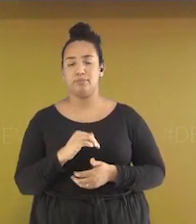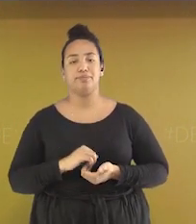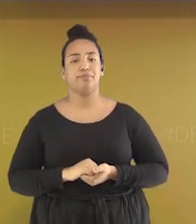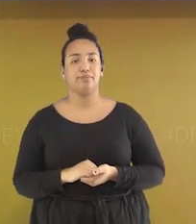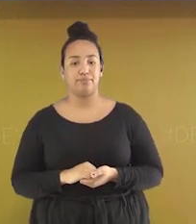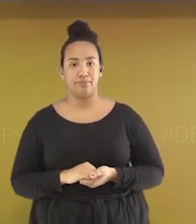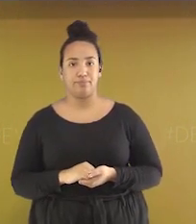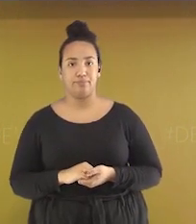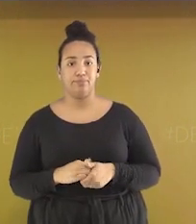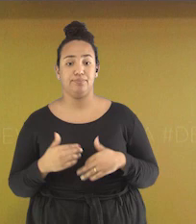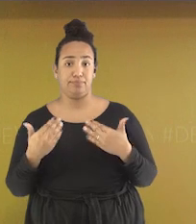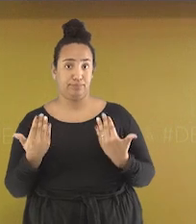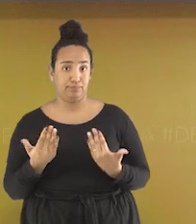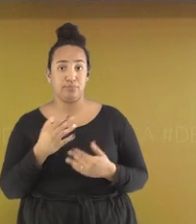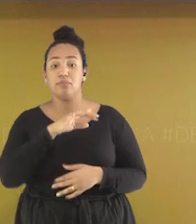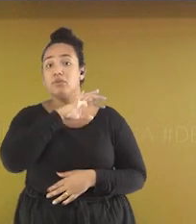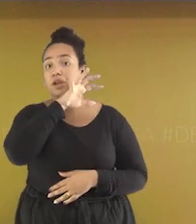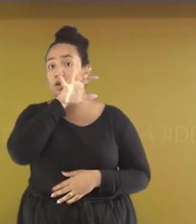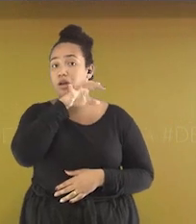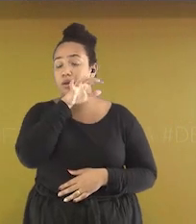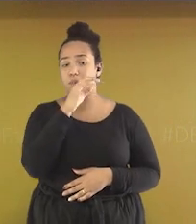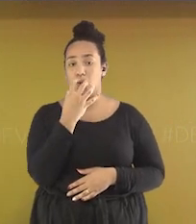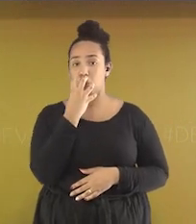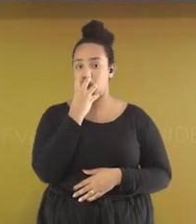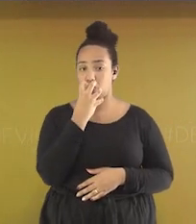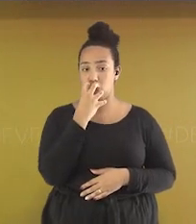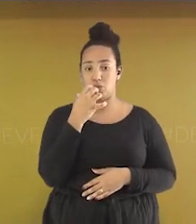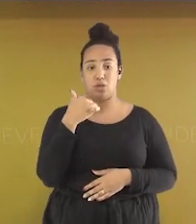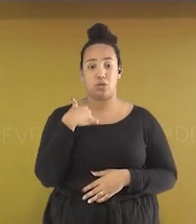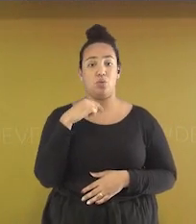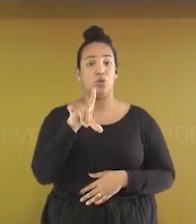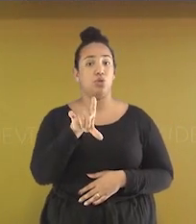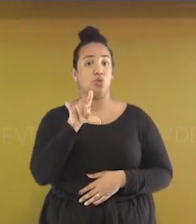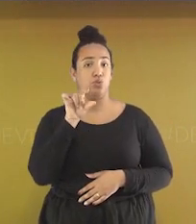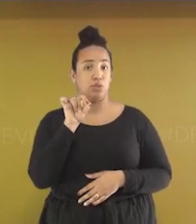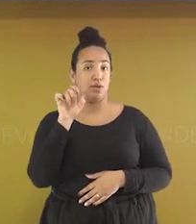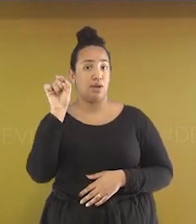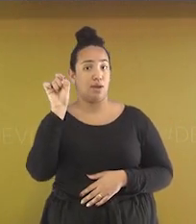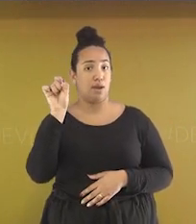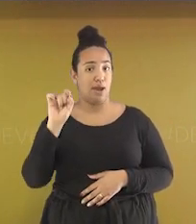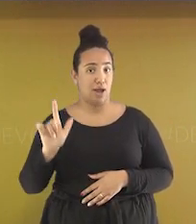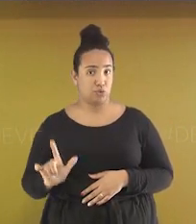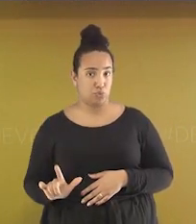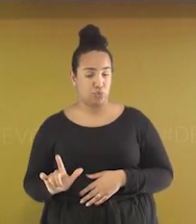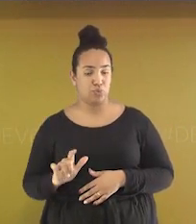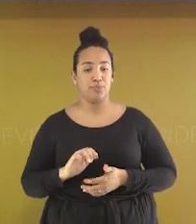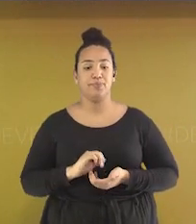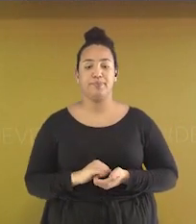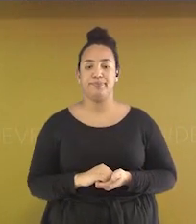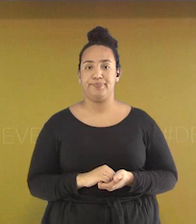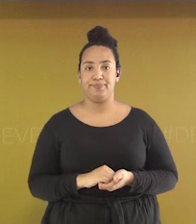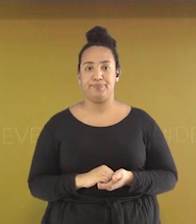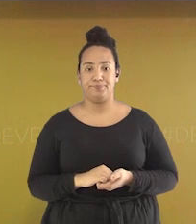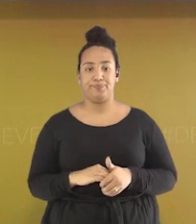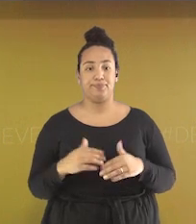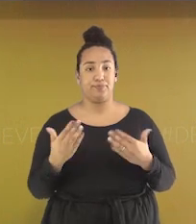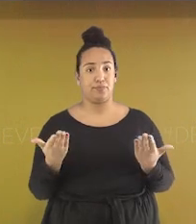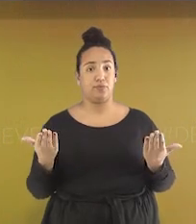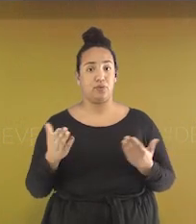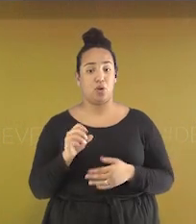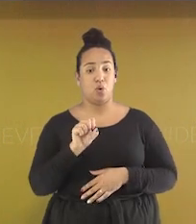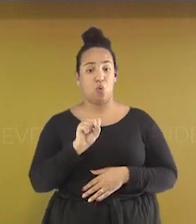um. Bom, para os cachorros, eu escolhi quadradinhos azuis. Então, nós vamos